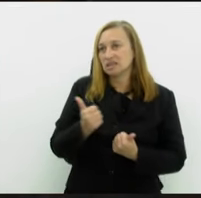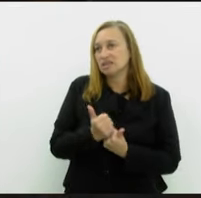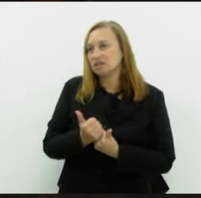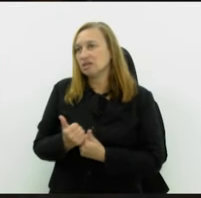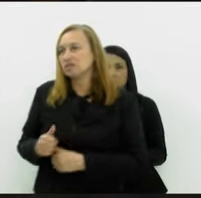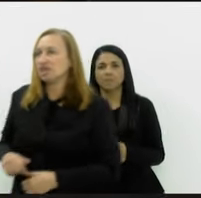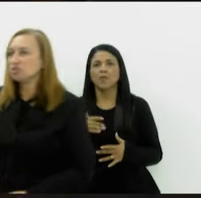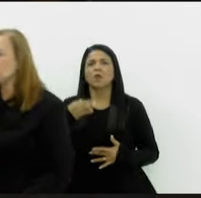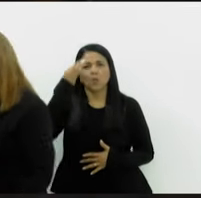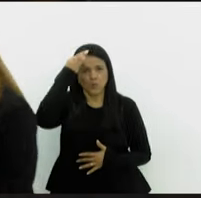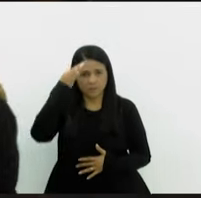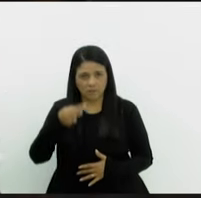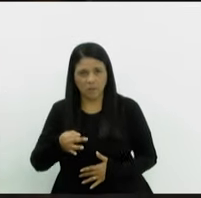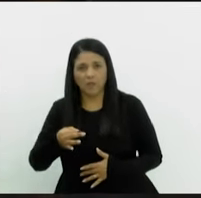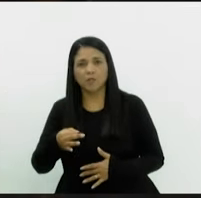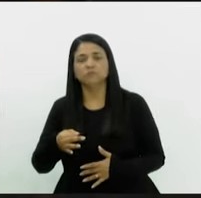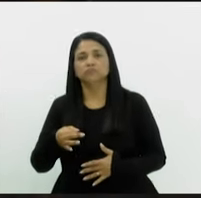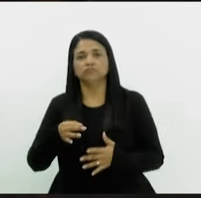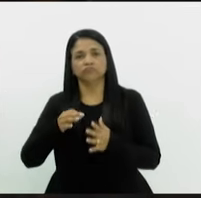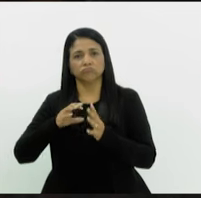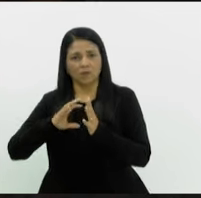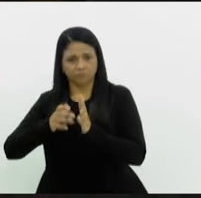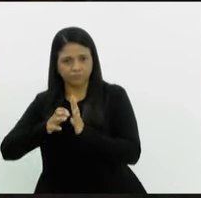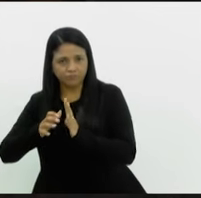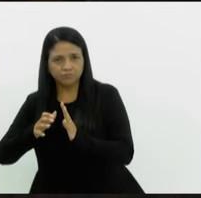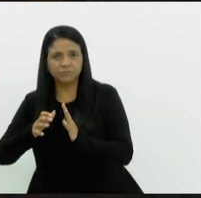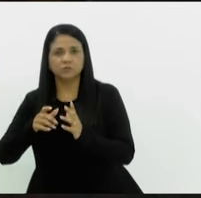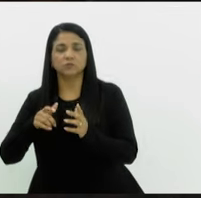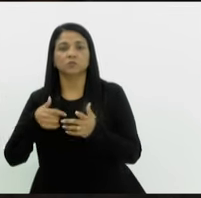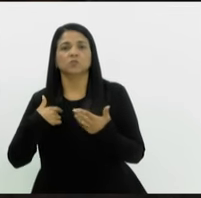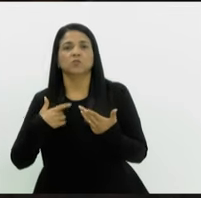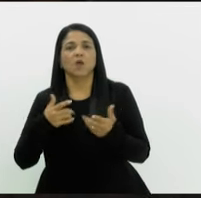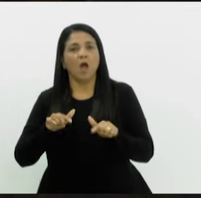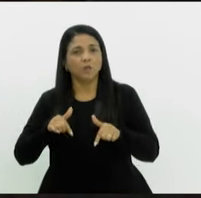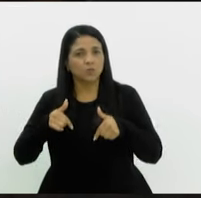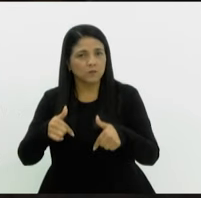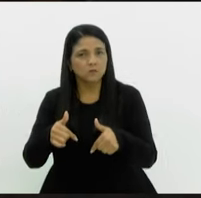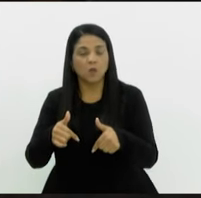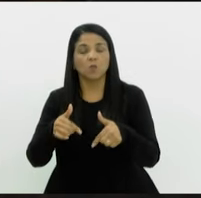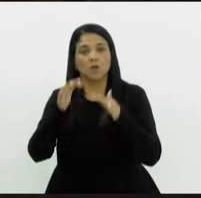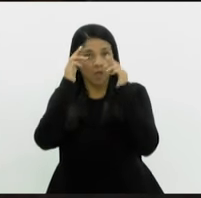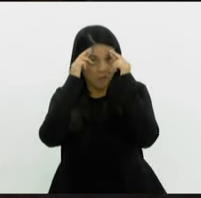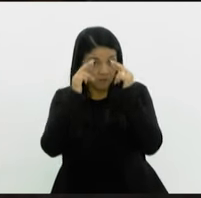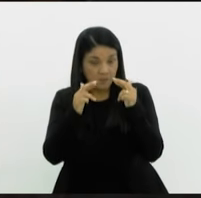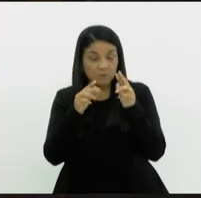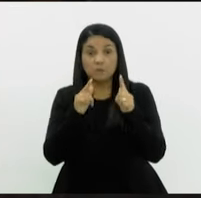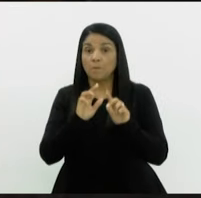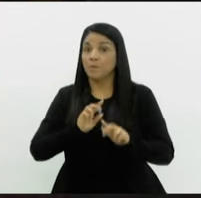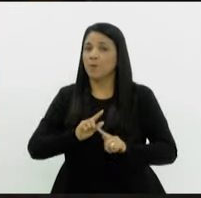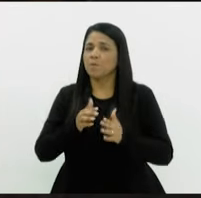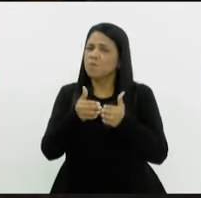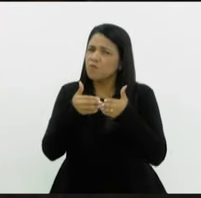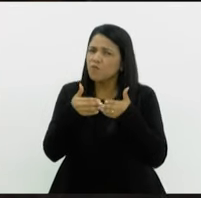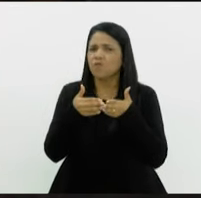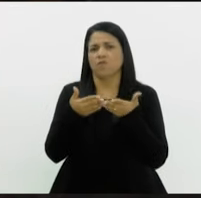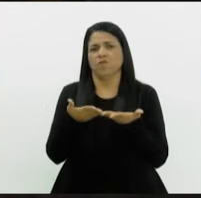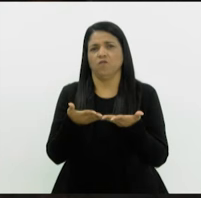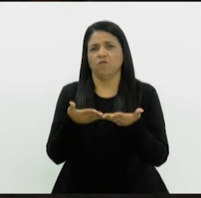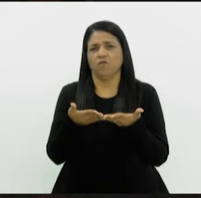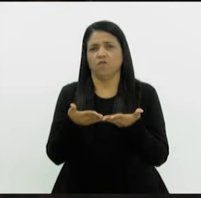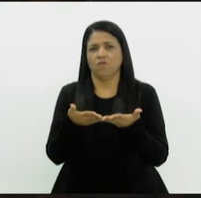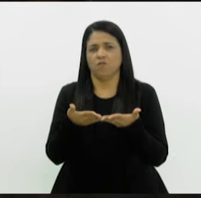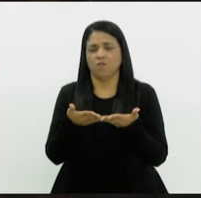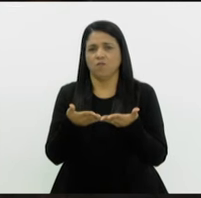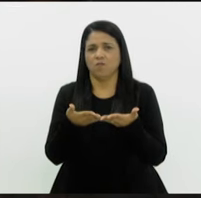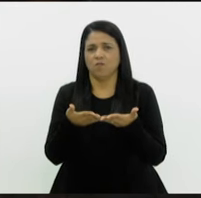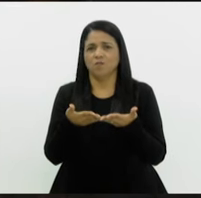explorado. Eu entendo as posições partidárias, a atuação parlamentar e respeito, mas, por favor, no caso do que